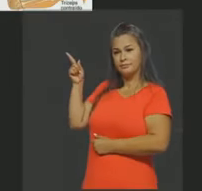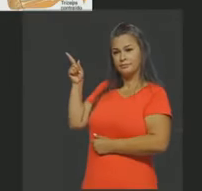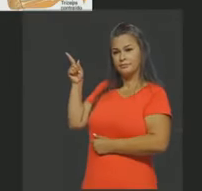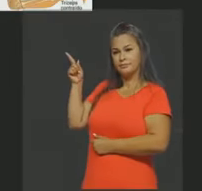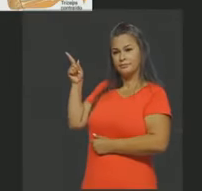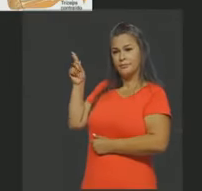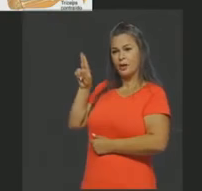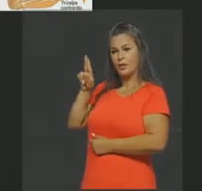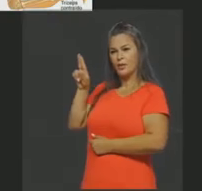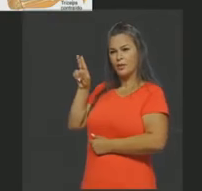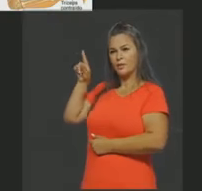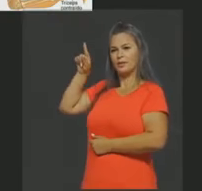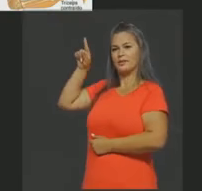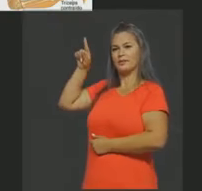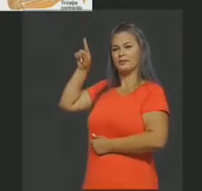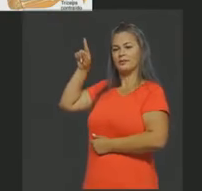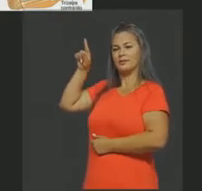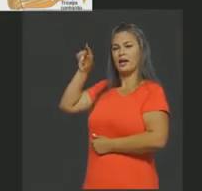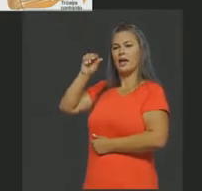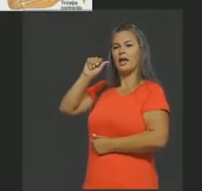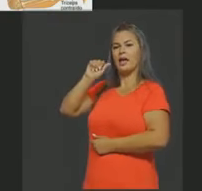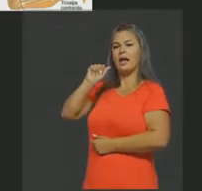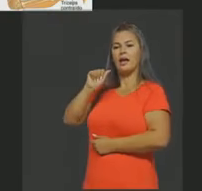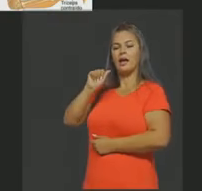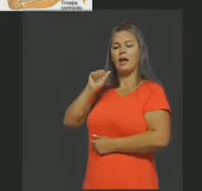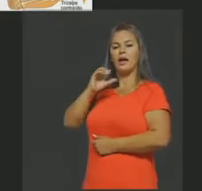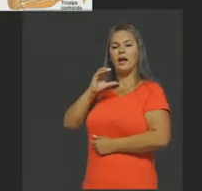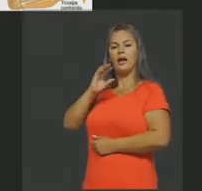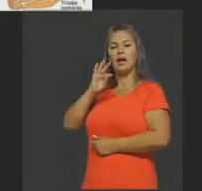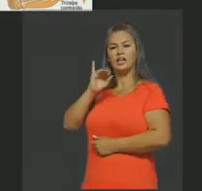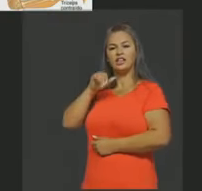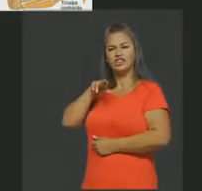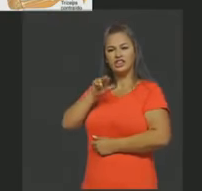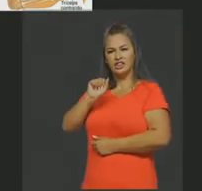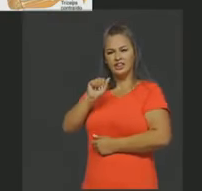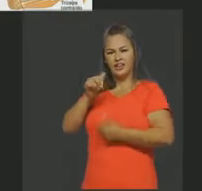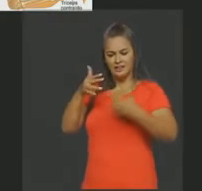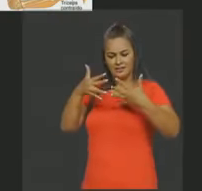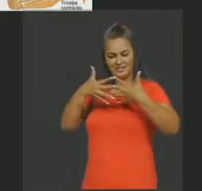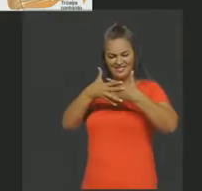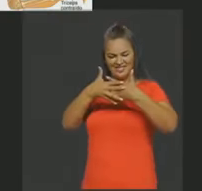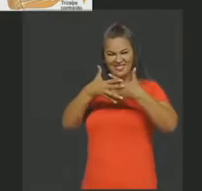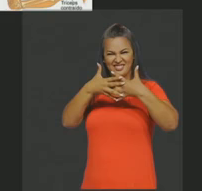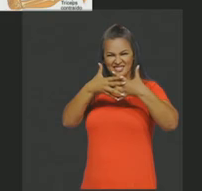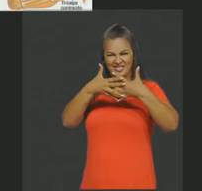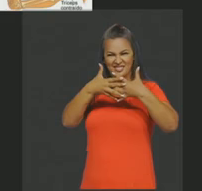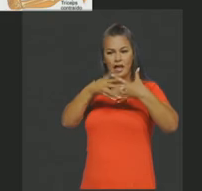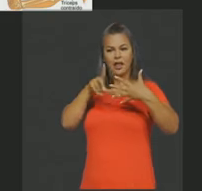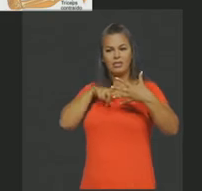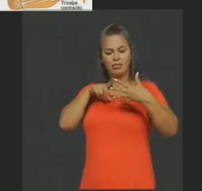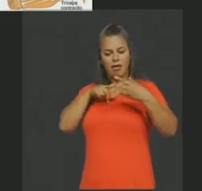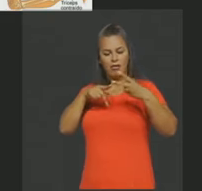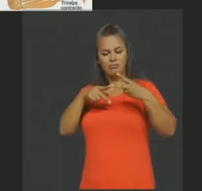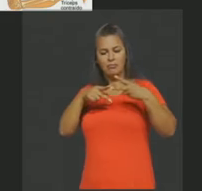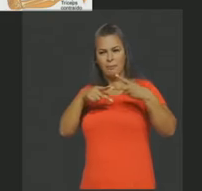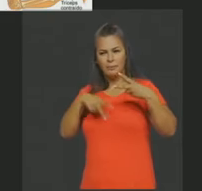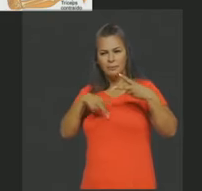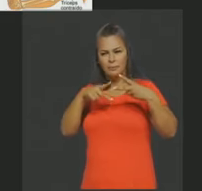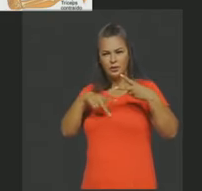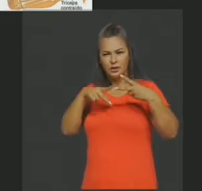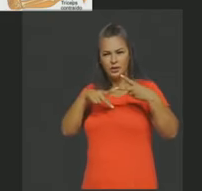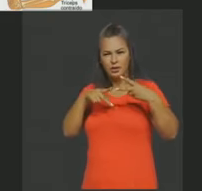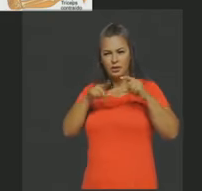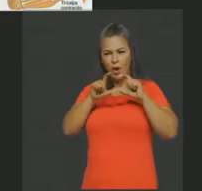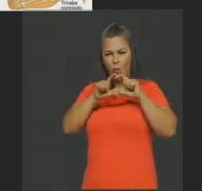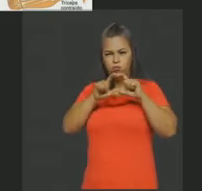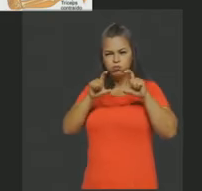que interessante. Isso que mostra lá aquelas estrias. Aqui eu tenho a proteína miosina, que ela é mais grossa, fica aqui